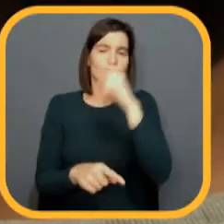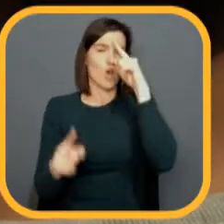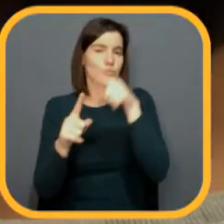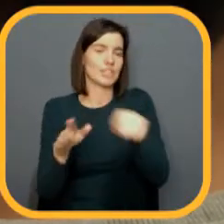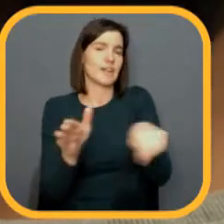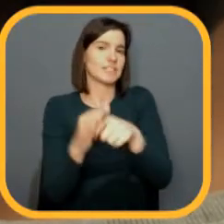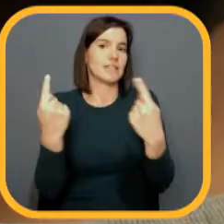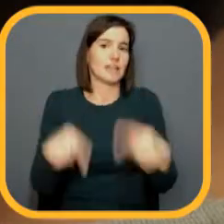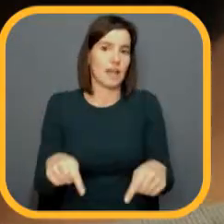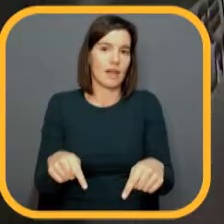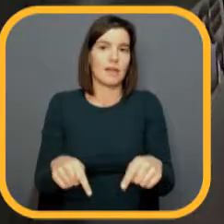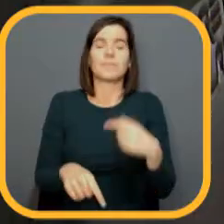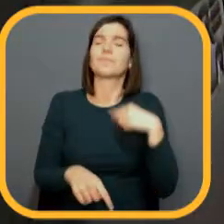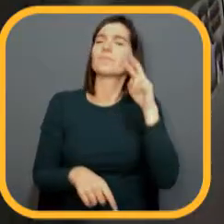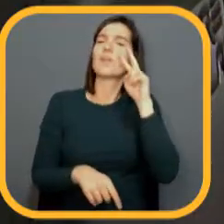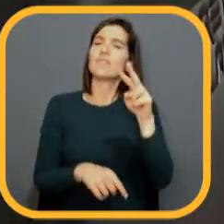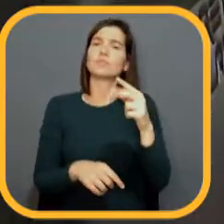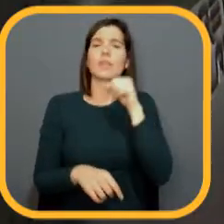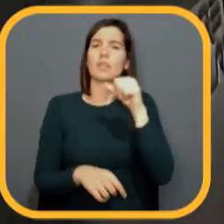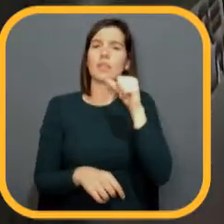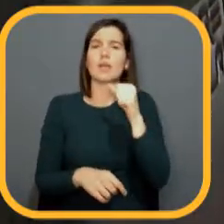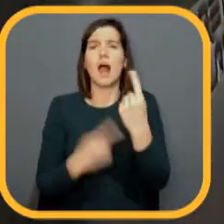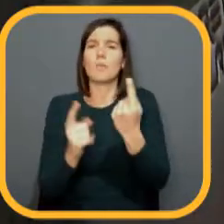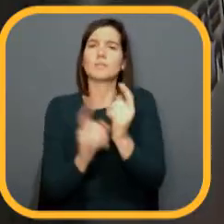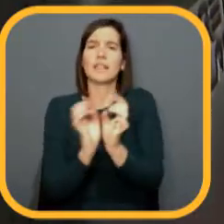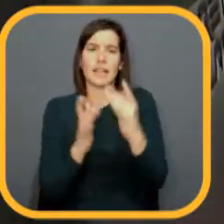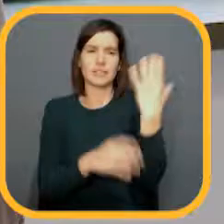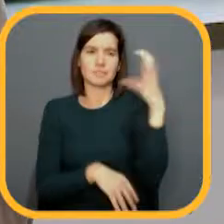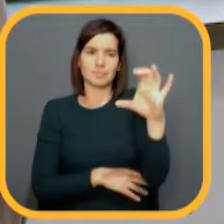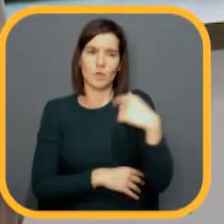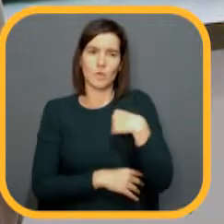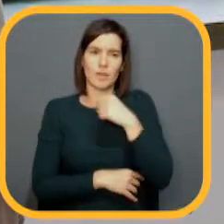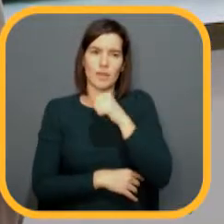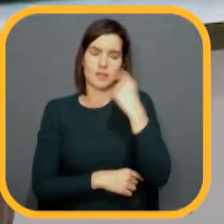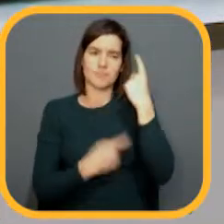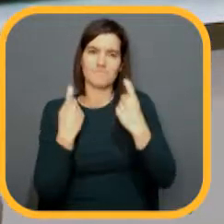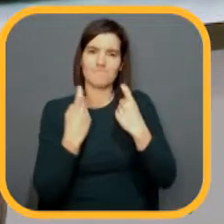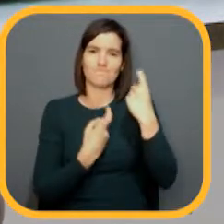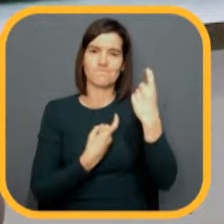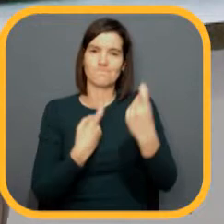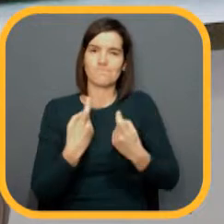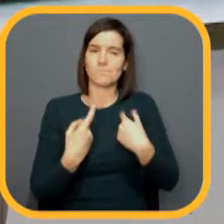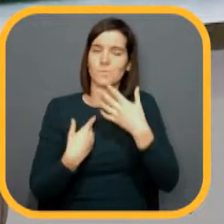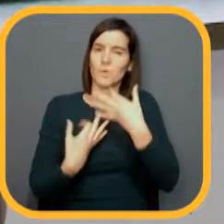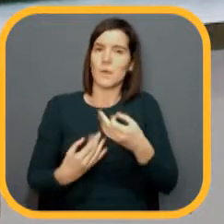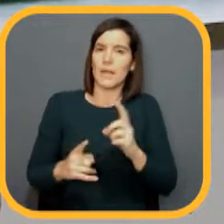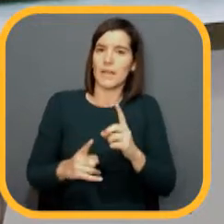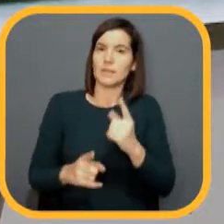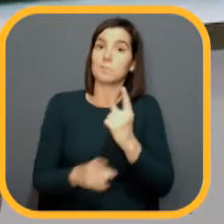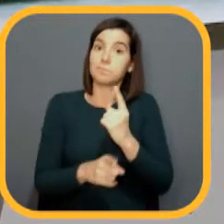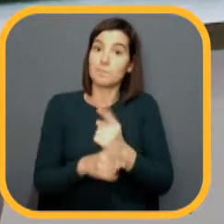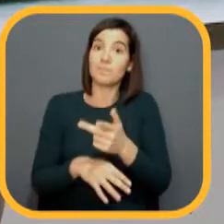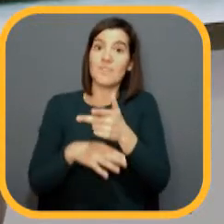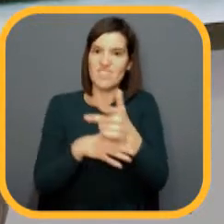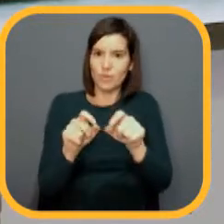uma agenda. Eu olho sempre para uma publicação de forma muito cética. Parte sempre do princípio que aquilo que ali está, nem mesmo que